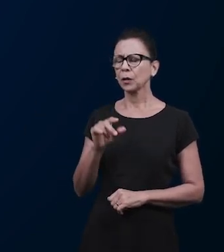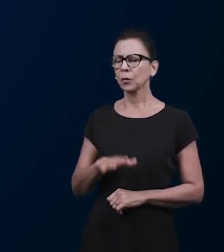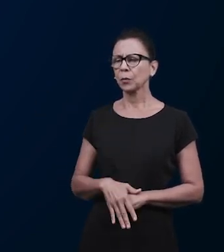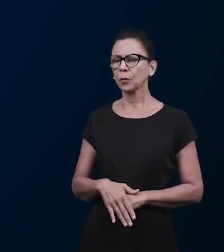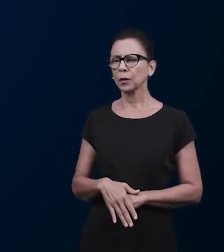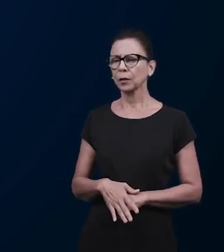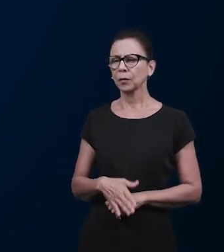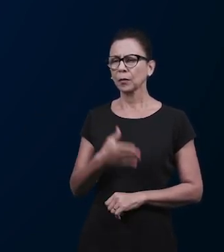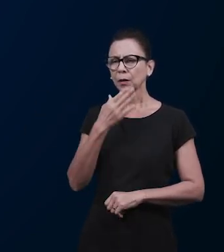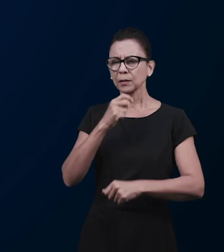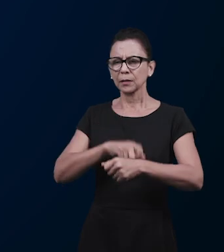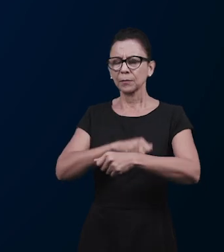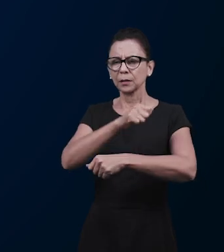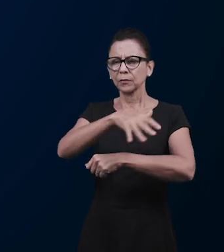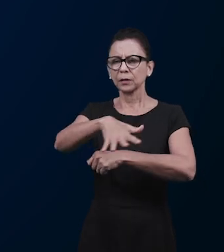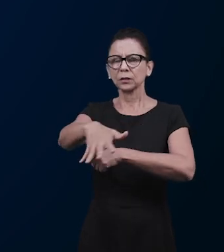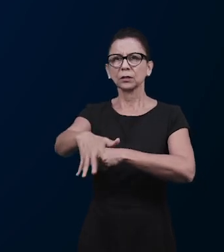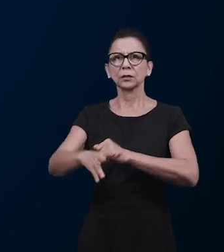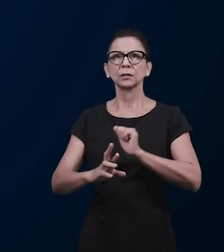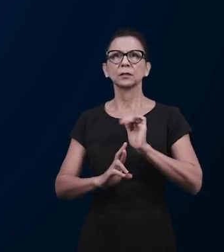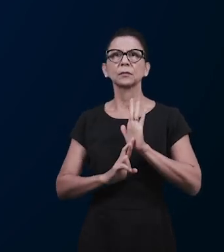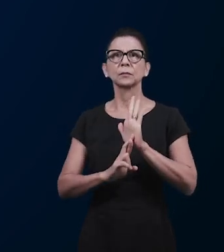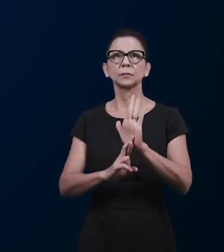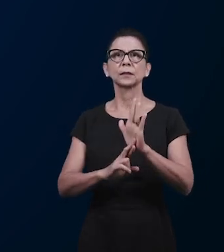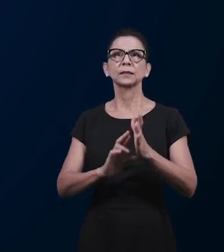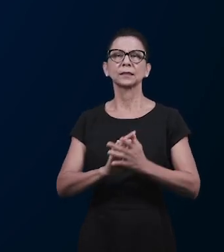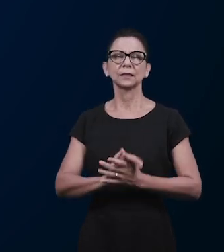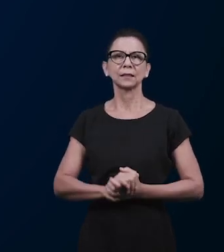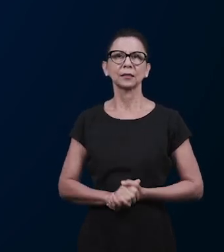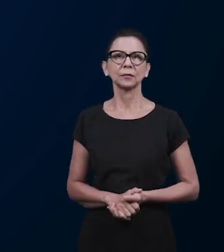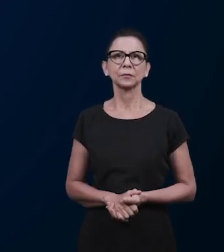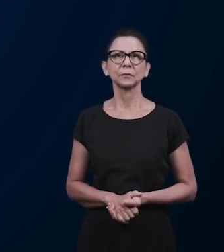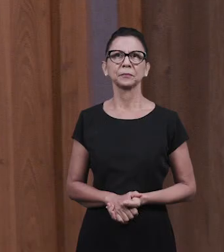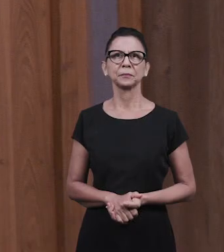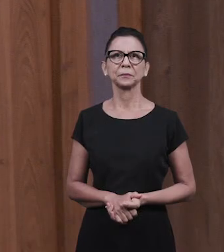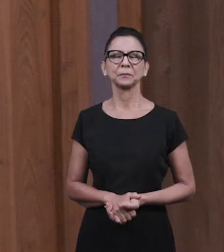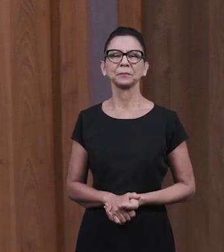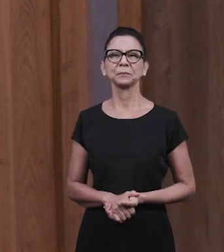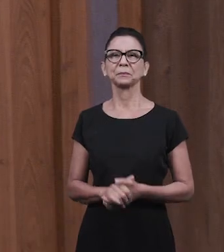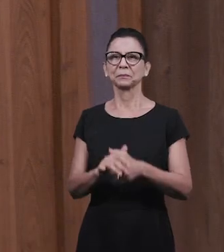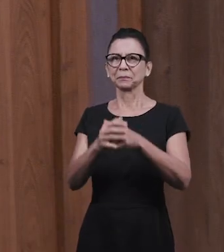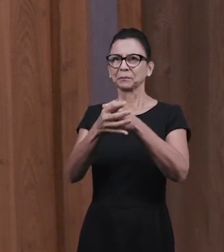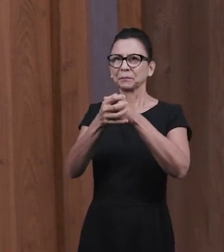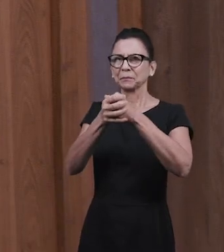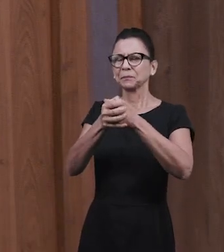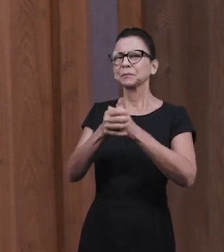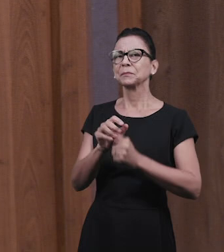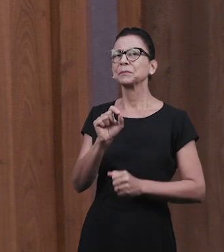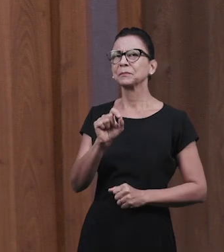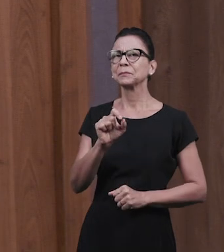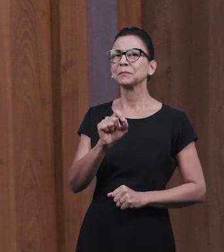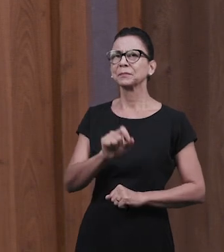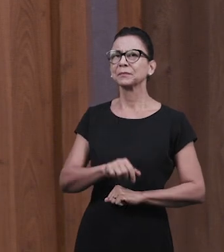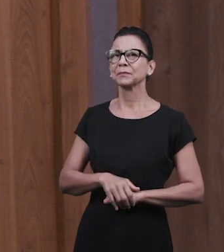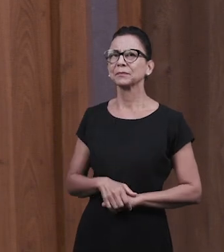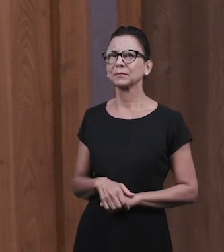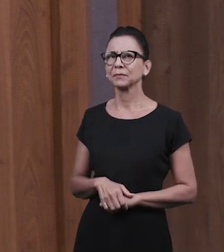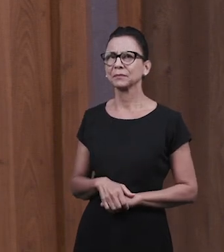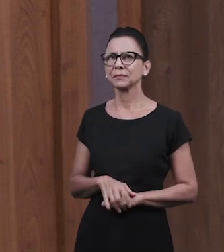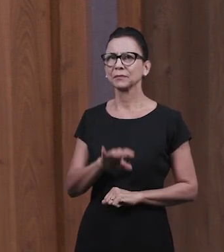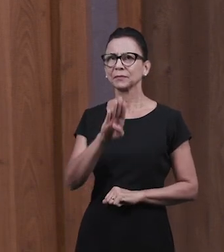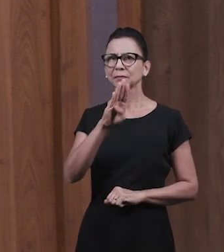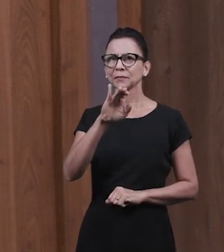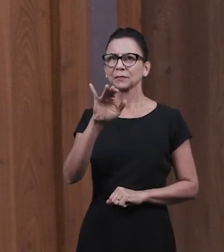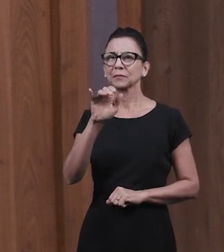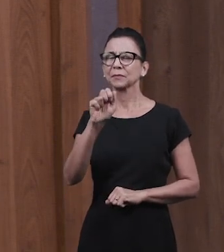foi lançada? O coração das pessoas. Amém. Amém, Ana Beatriz. Agora podemos te chamar